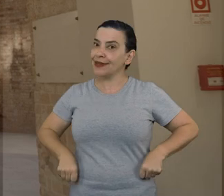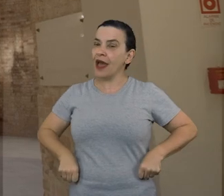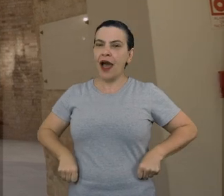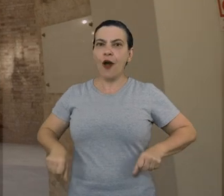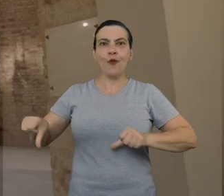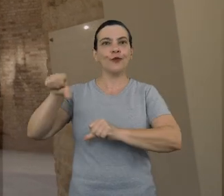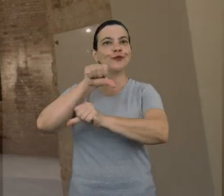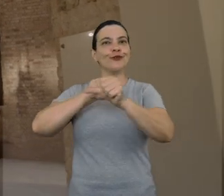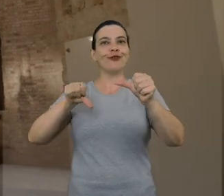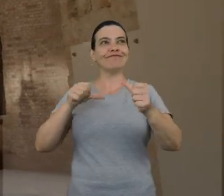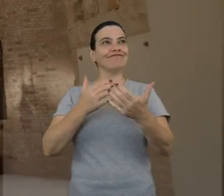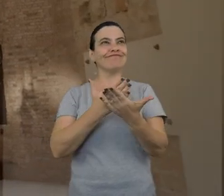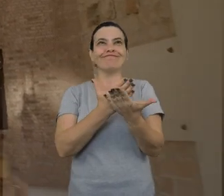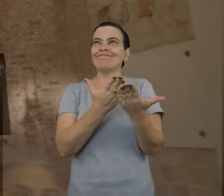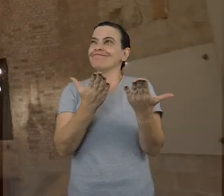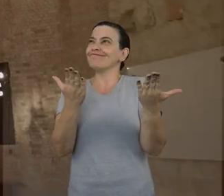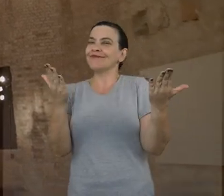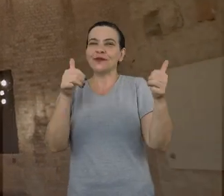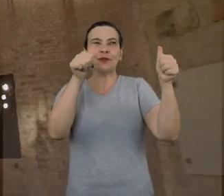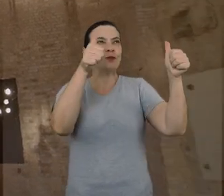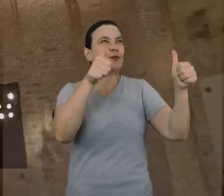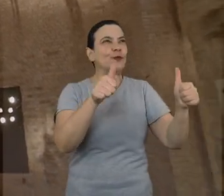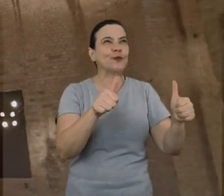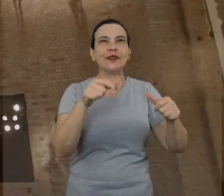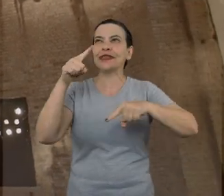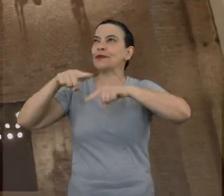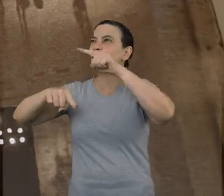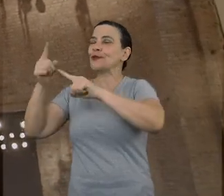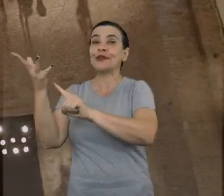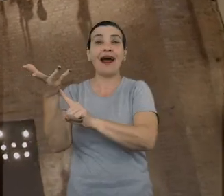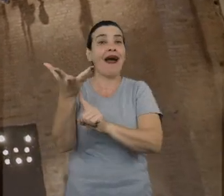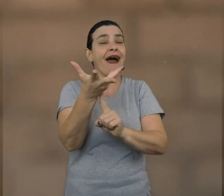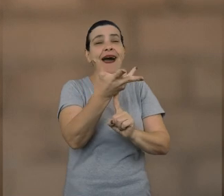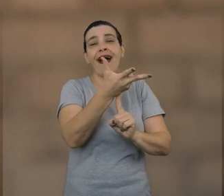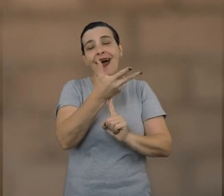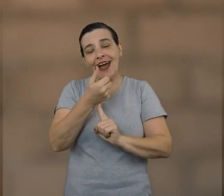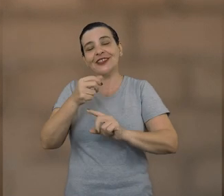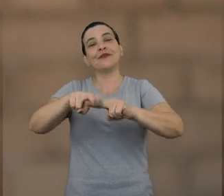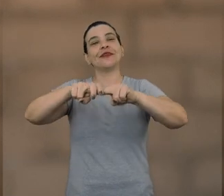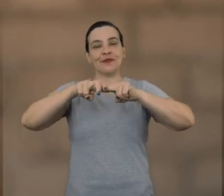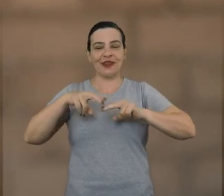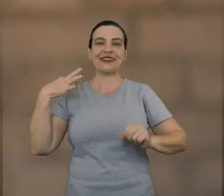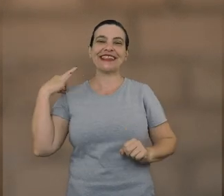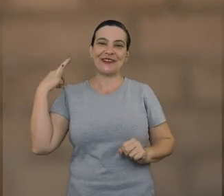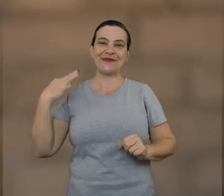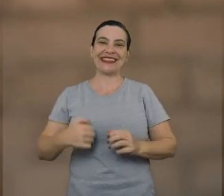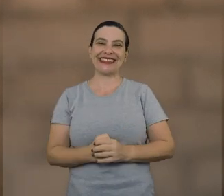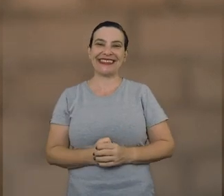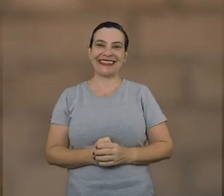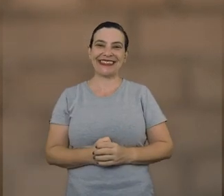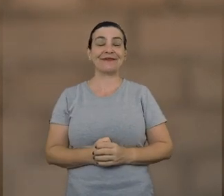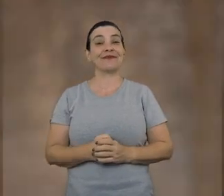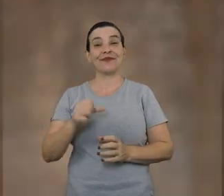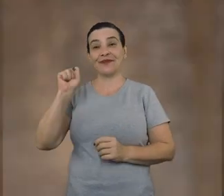nas esculturas, nisso que eu faço. Mas foi tudo através da roupa. A Sonia é uma artista que a gente acompanha